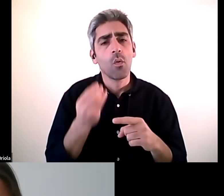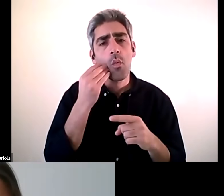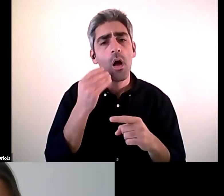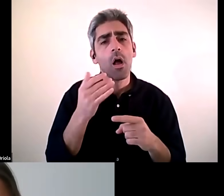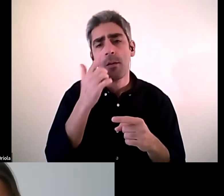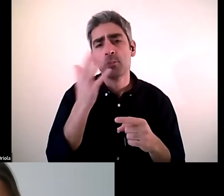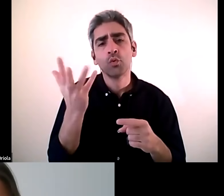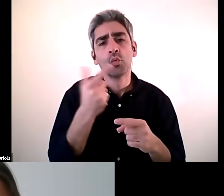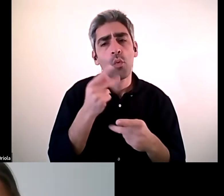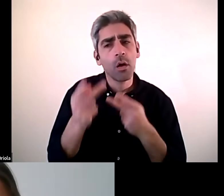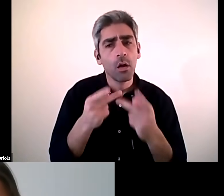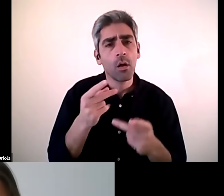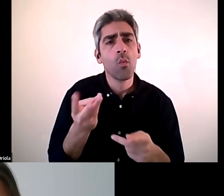amostra?